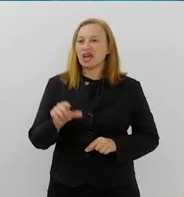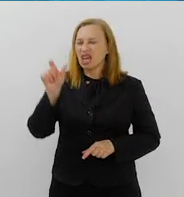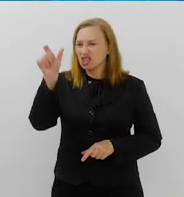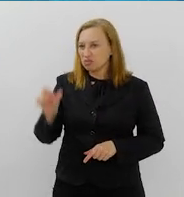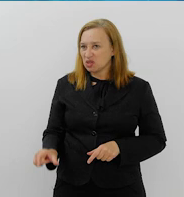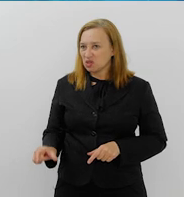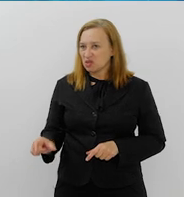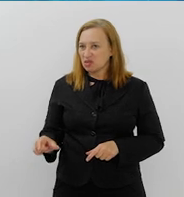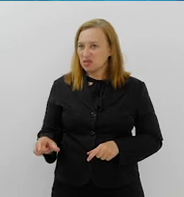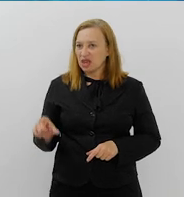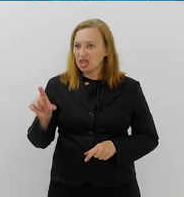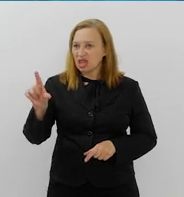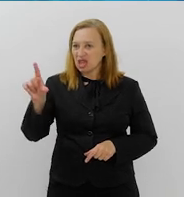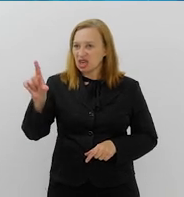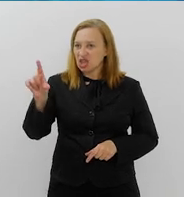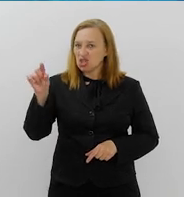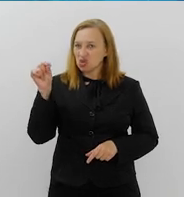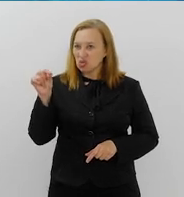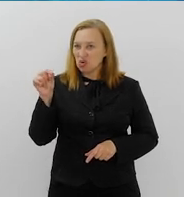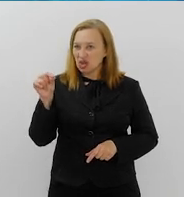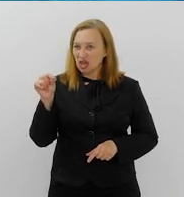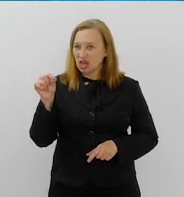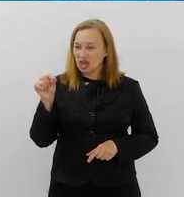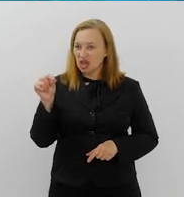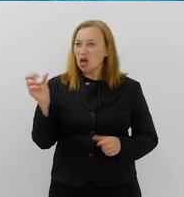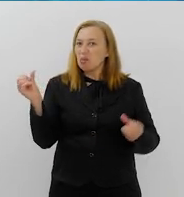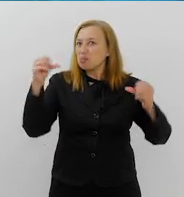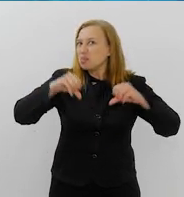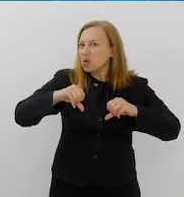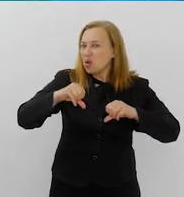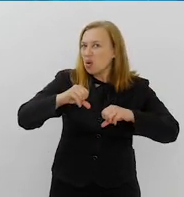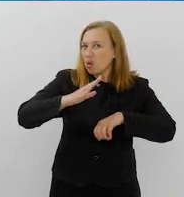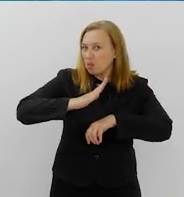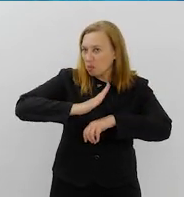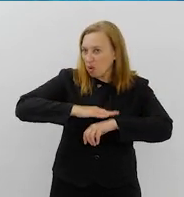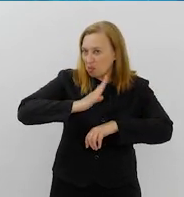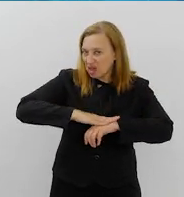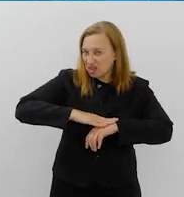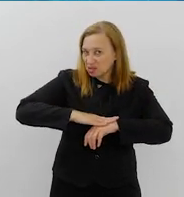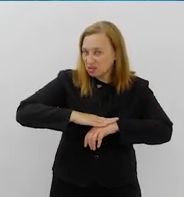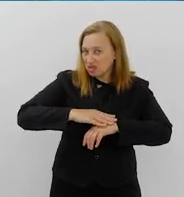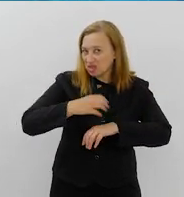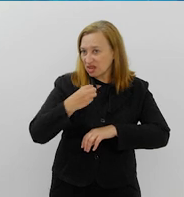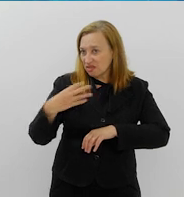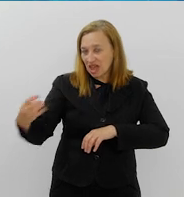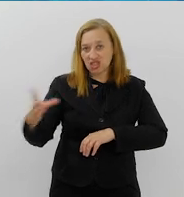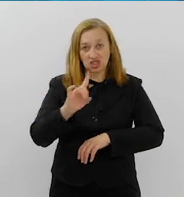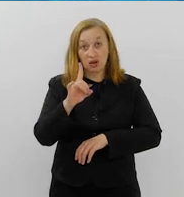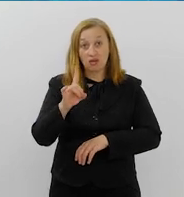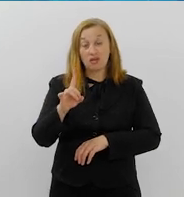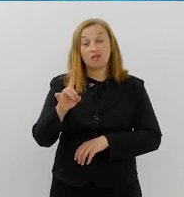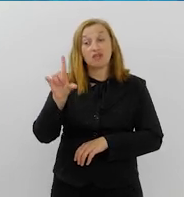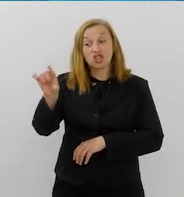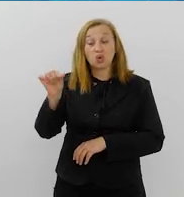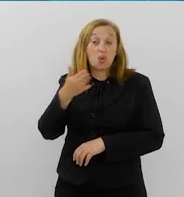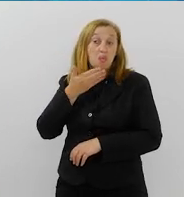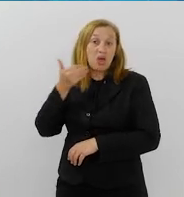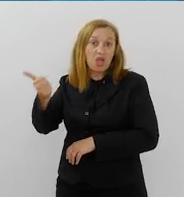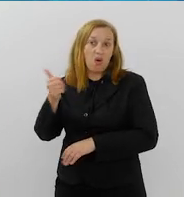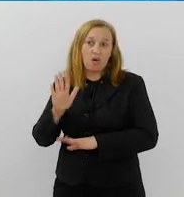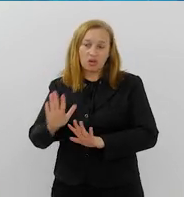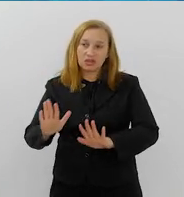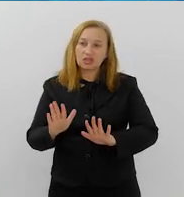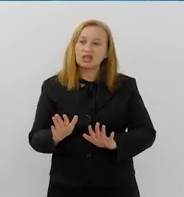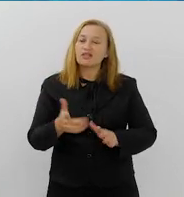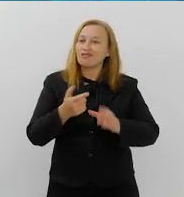ela vai colocar o perrengue que ela teve na viagem, né? Ela vai colocar o que aconteceu ideal. Então, se a pessoa, quando a gente fala